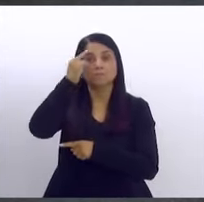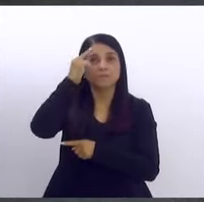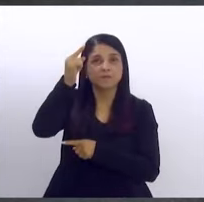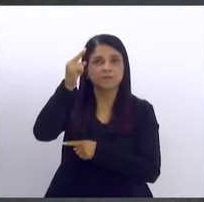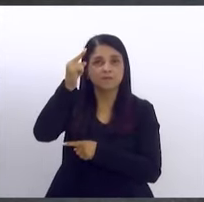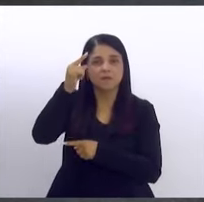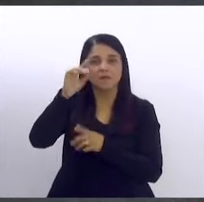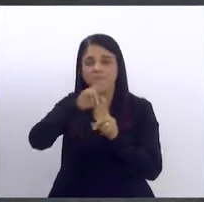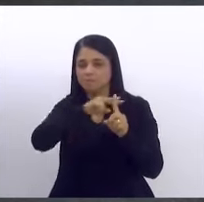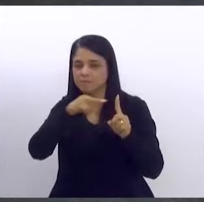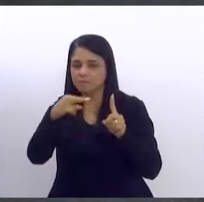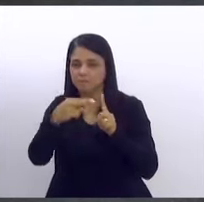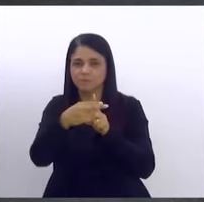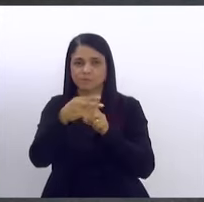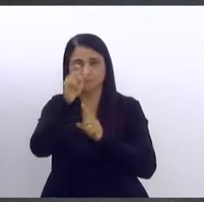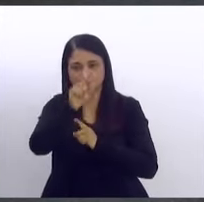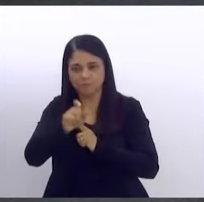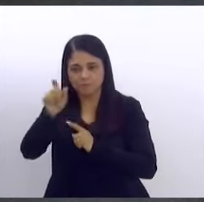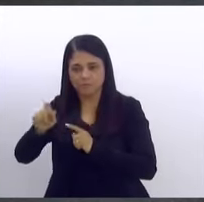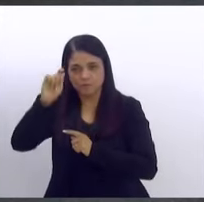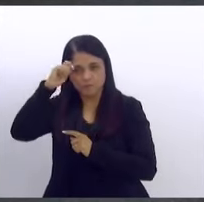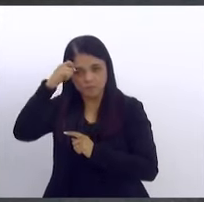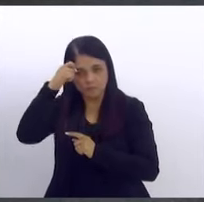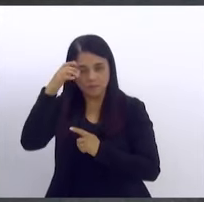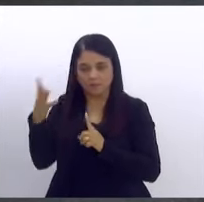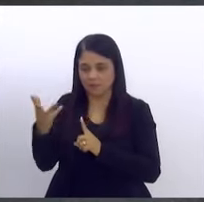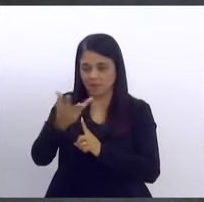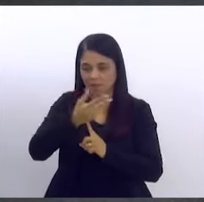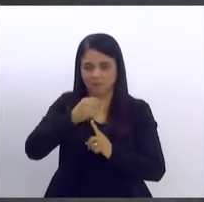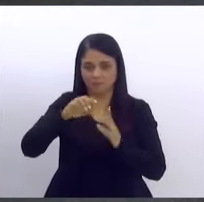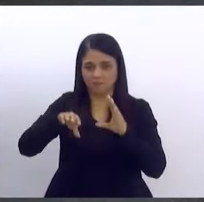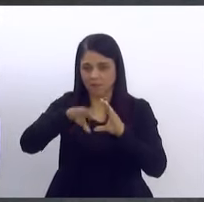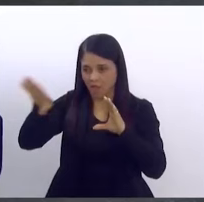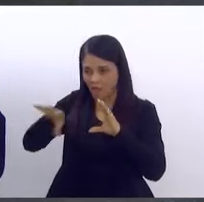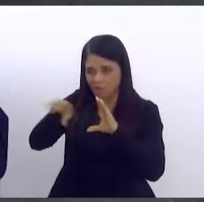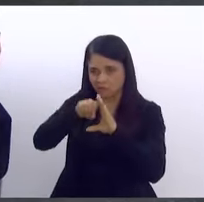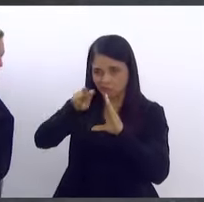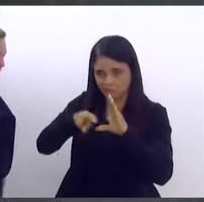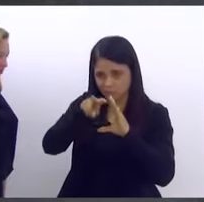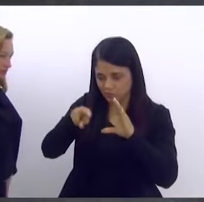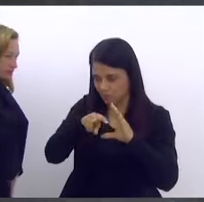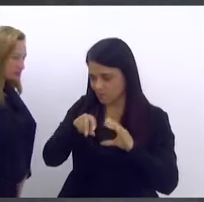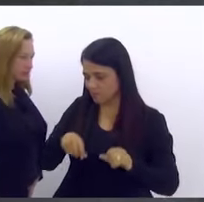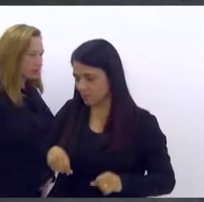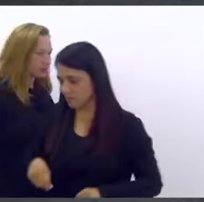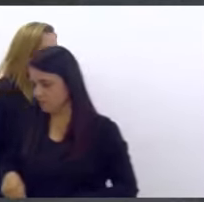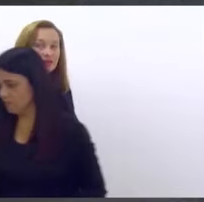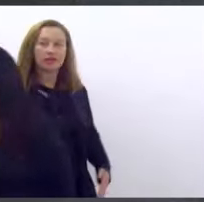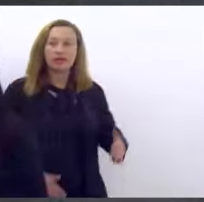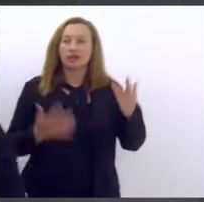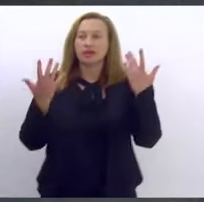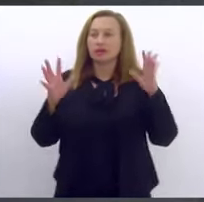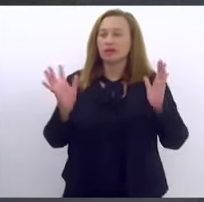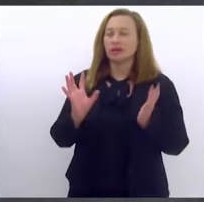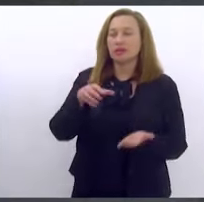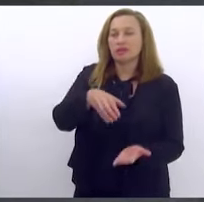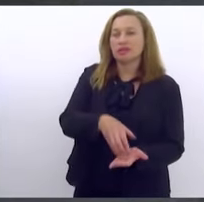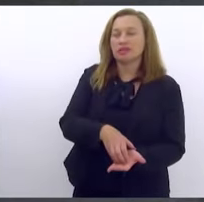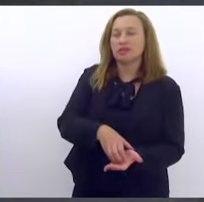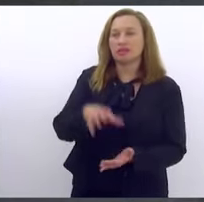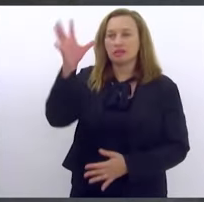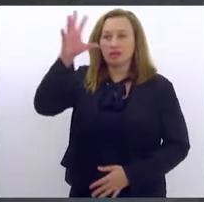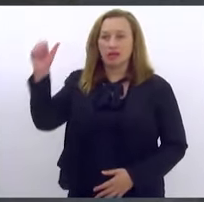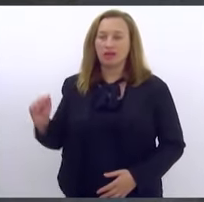a perspectiva das pessoas negras na arte do audiovisual. Parabéns ao Centro Afro-Carioca de Cinema e